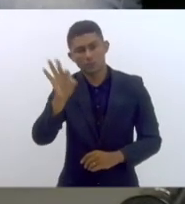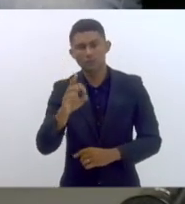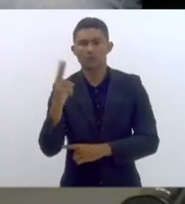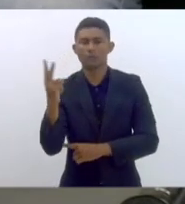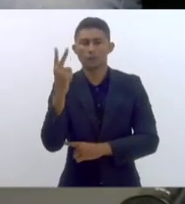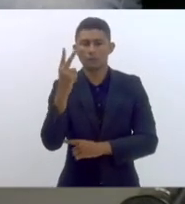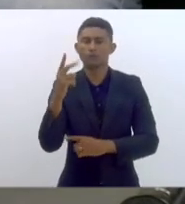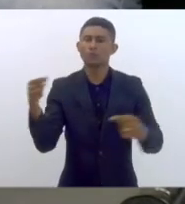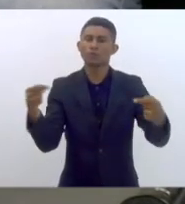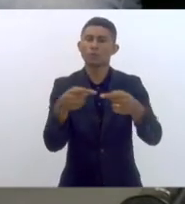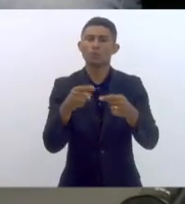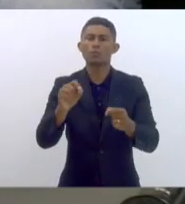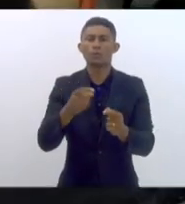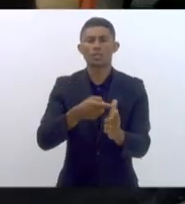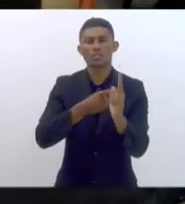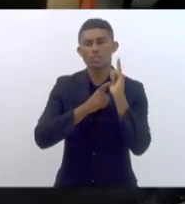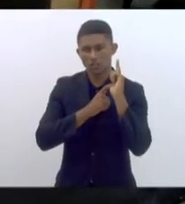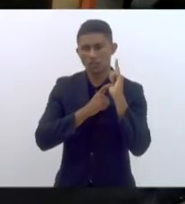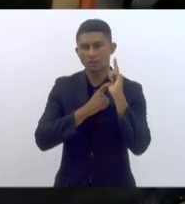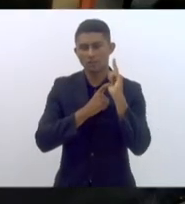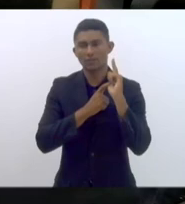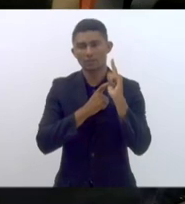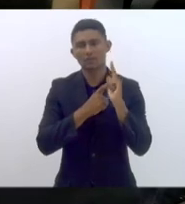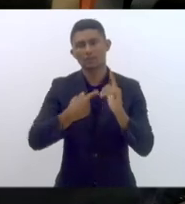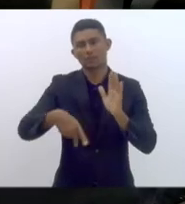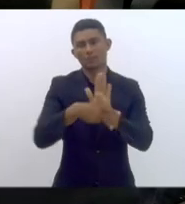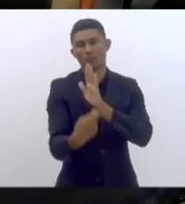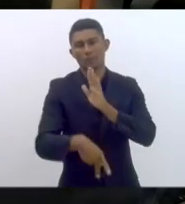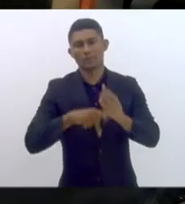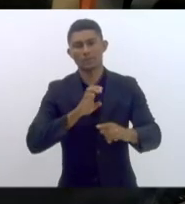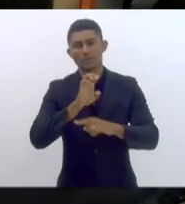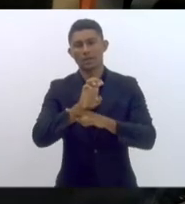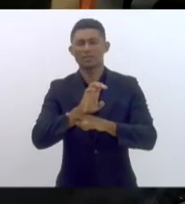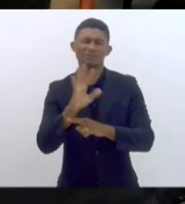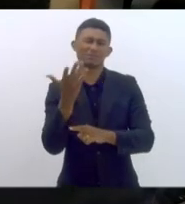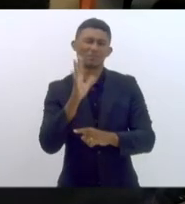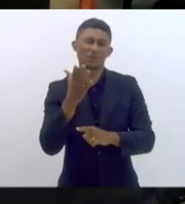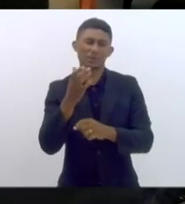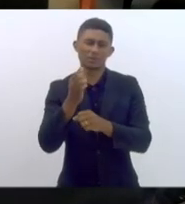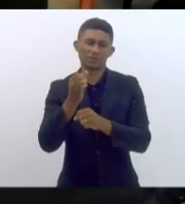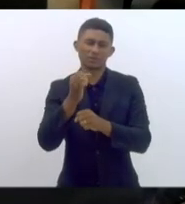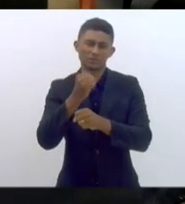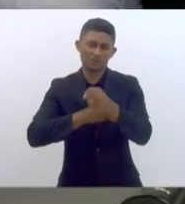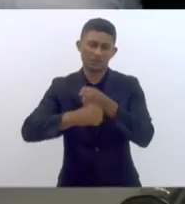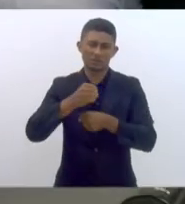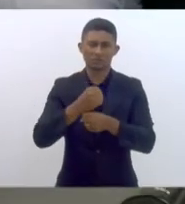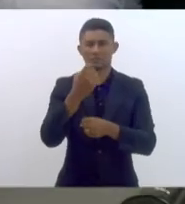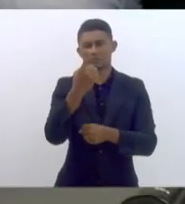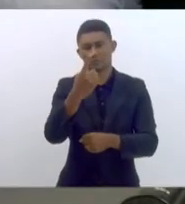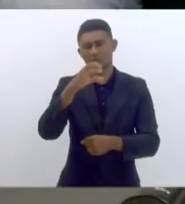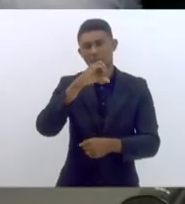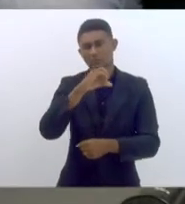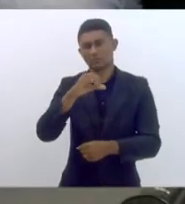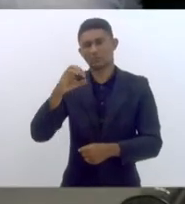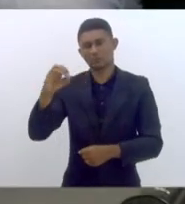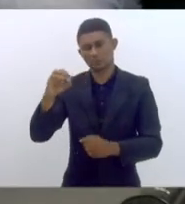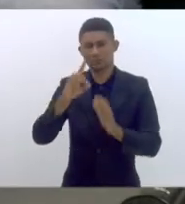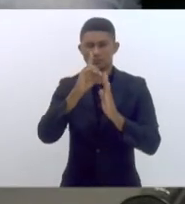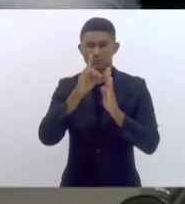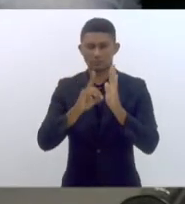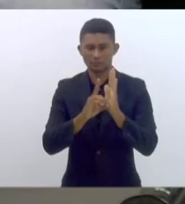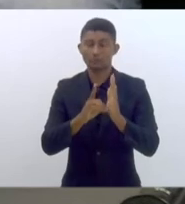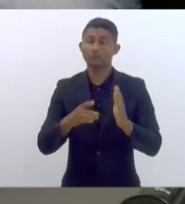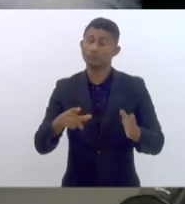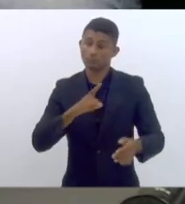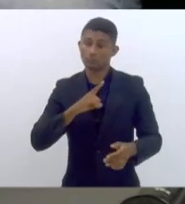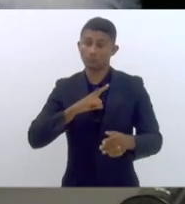à dívida mobiliária do Estado, lá da década de 90. Além disso, tem um contrato do BNDES e dois contratos